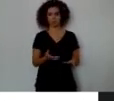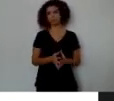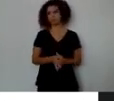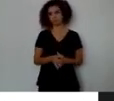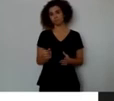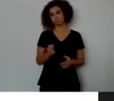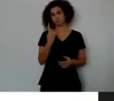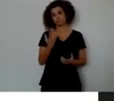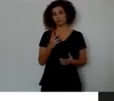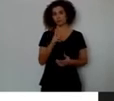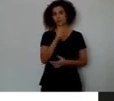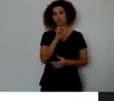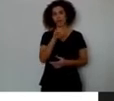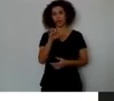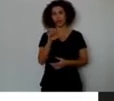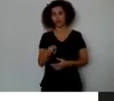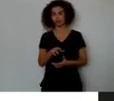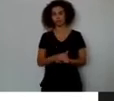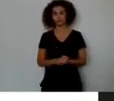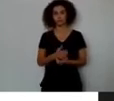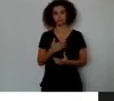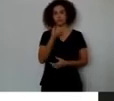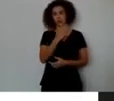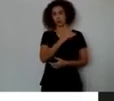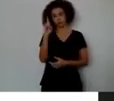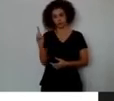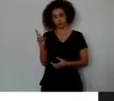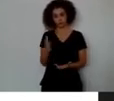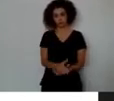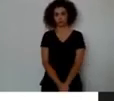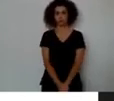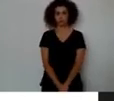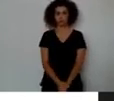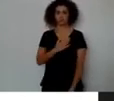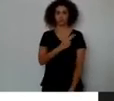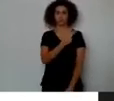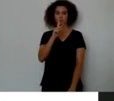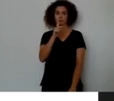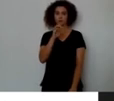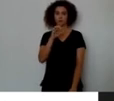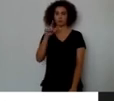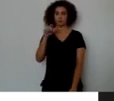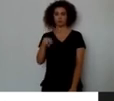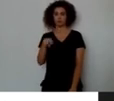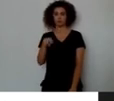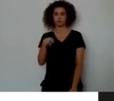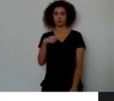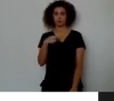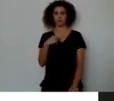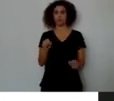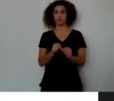Ellen, quer falar? Sim, bom dia, gente. Bom dia. Meu nome é Ellen, eu sou estudante de medicina veterinária,